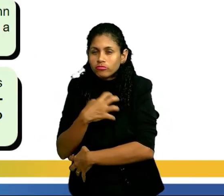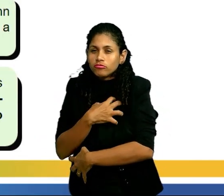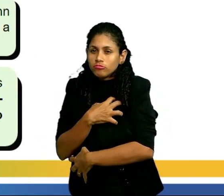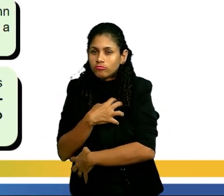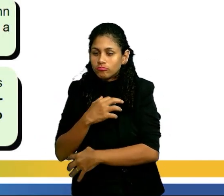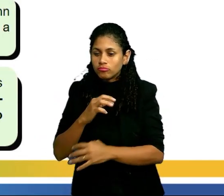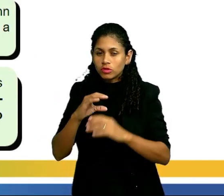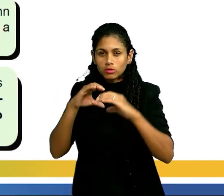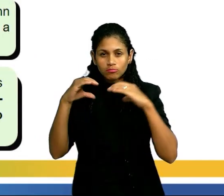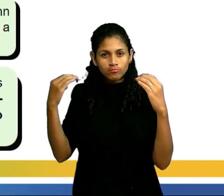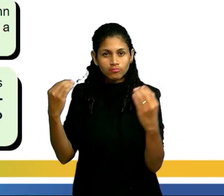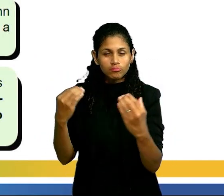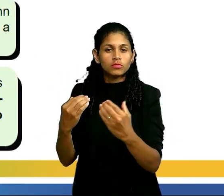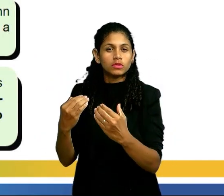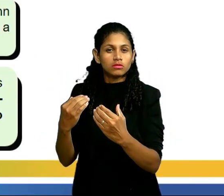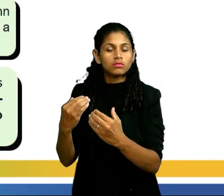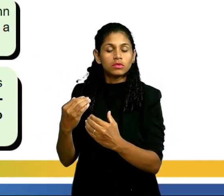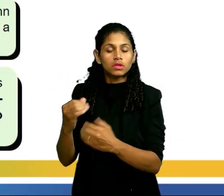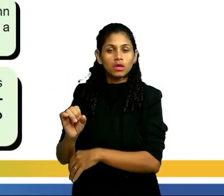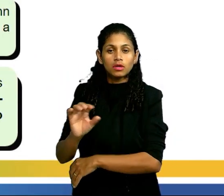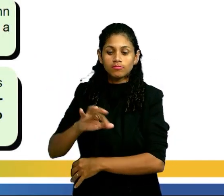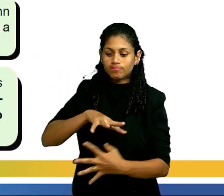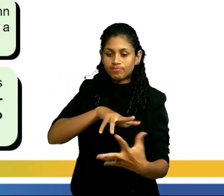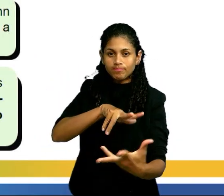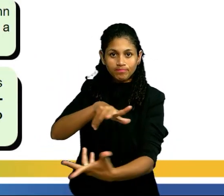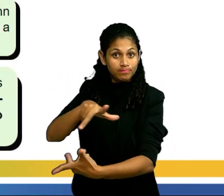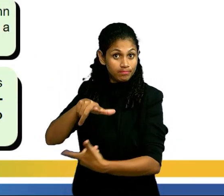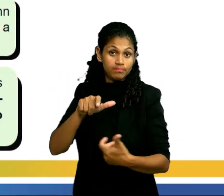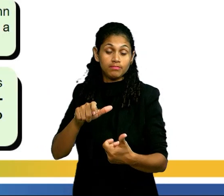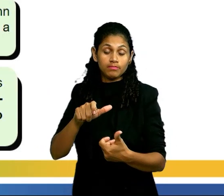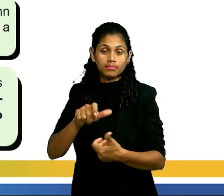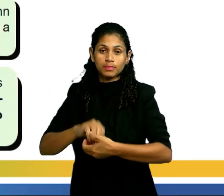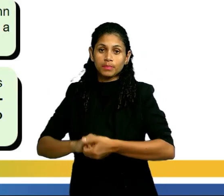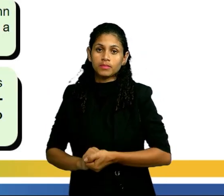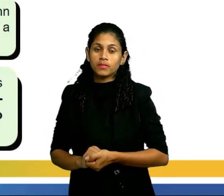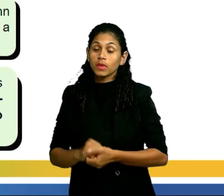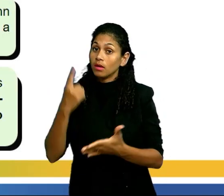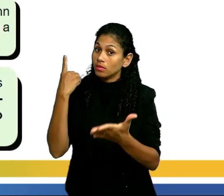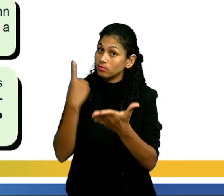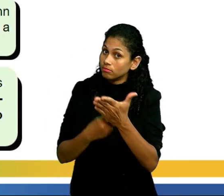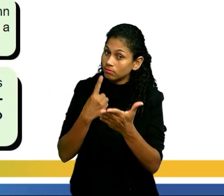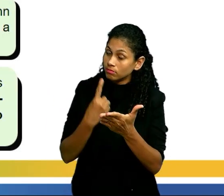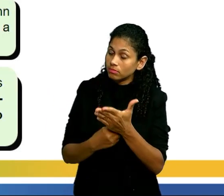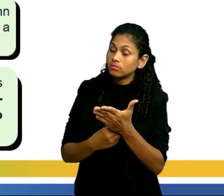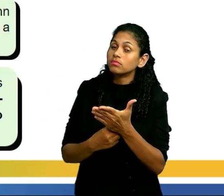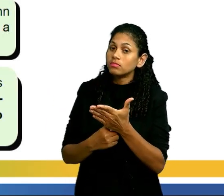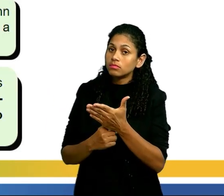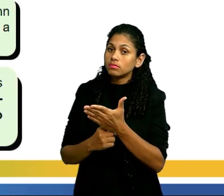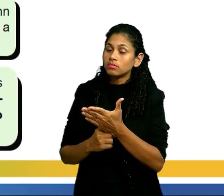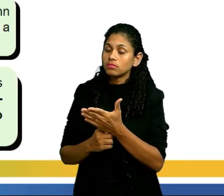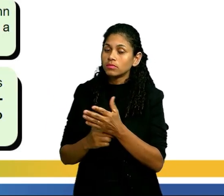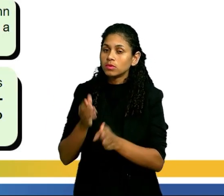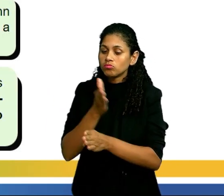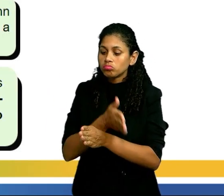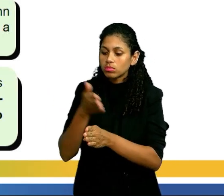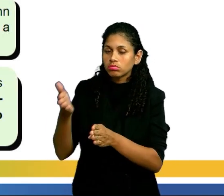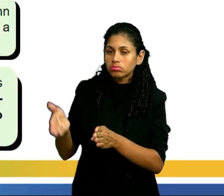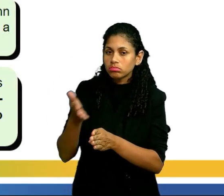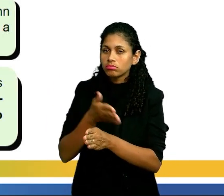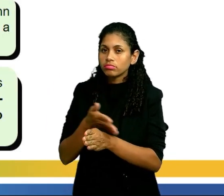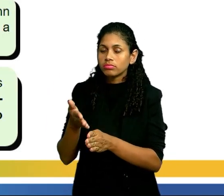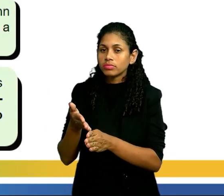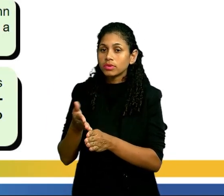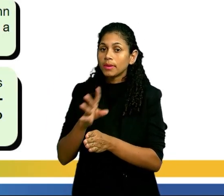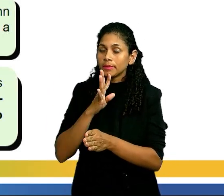principalmente os americanos. Esse período, então, de acordo que vai se processar, né, entre os dois lados, vai